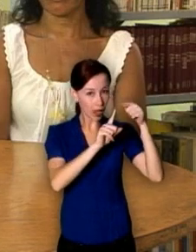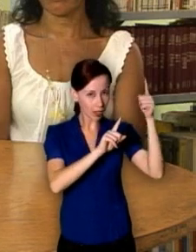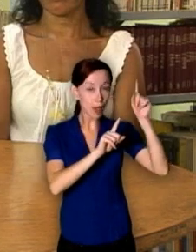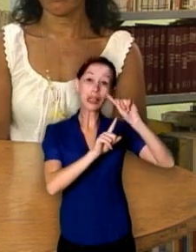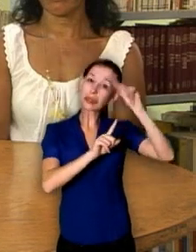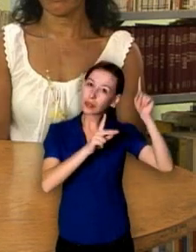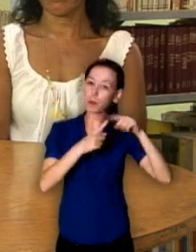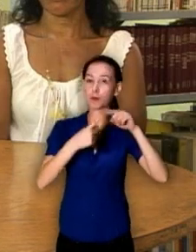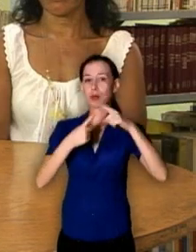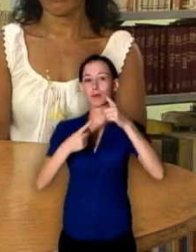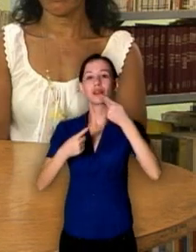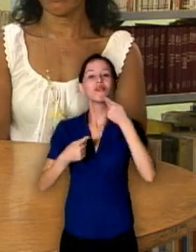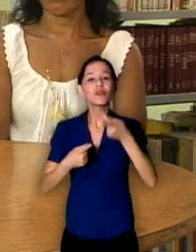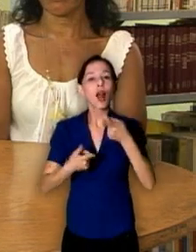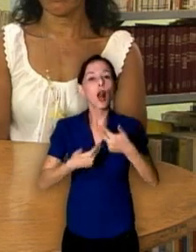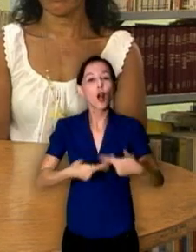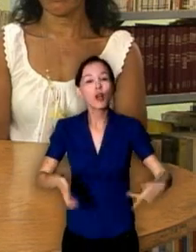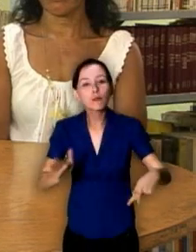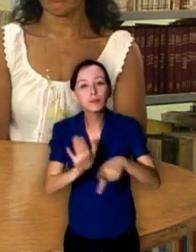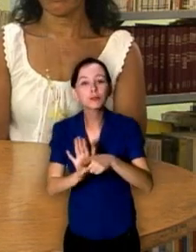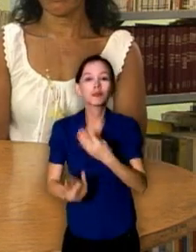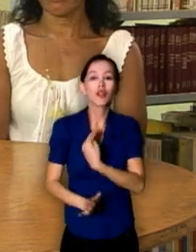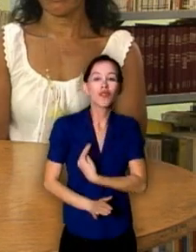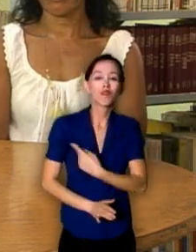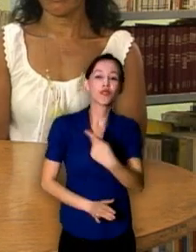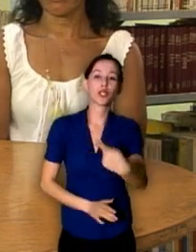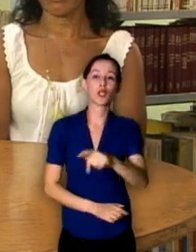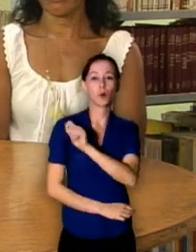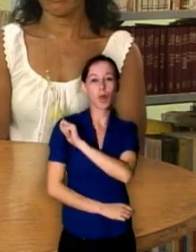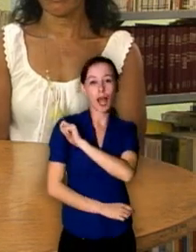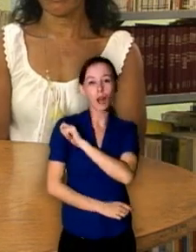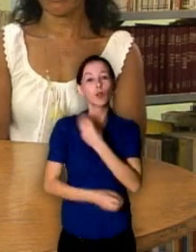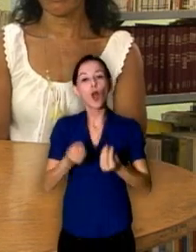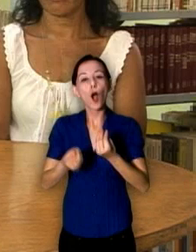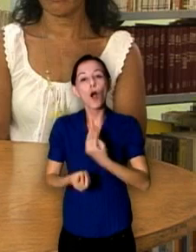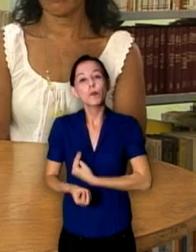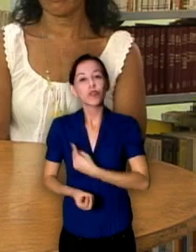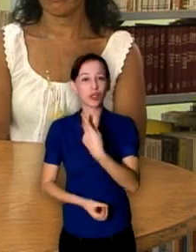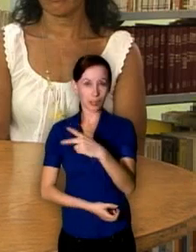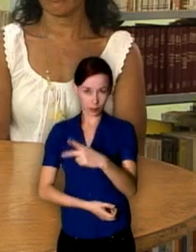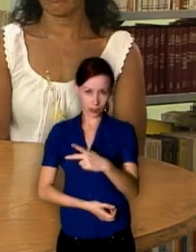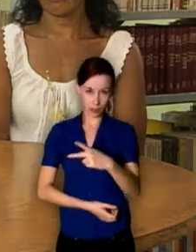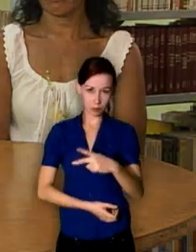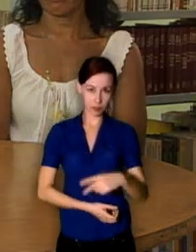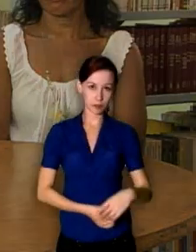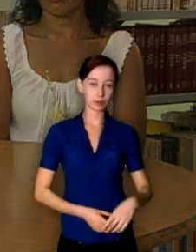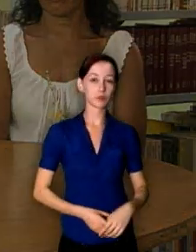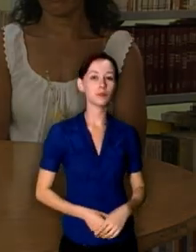partindo da realidade. Você consegue envolver esse aluno muito mais partindo da realidade dele.